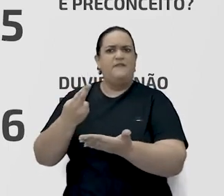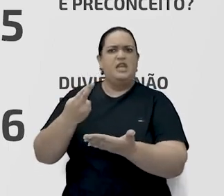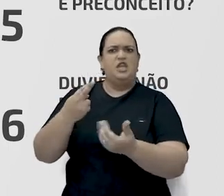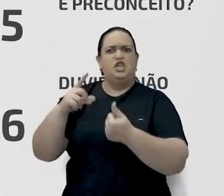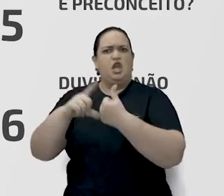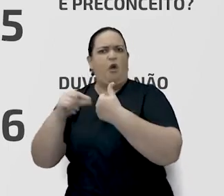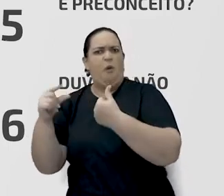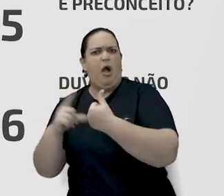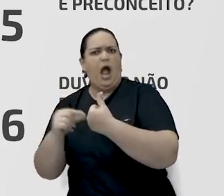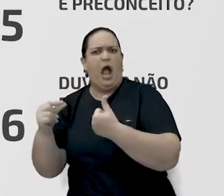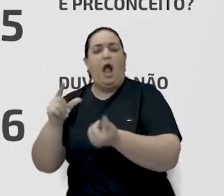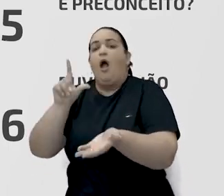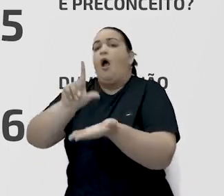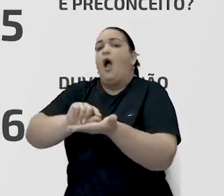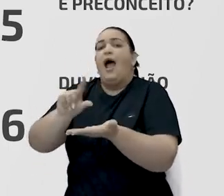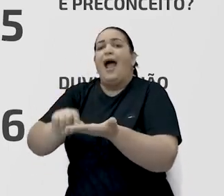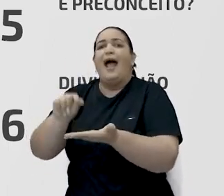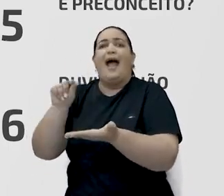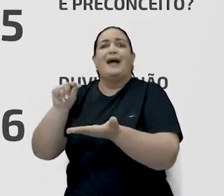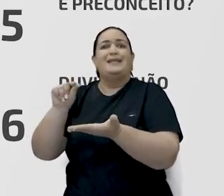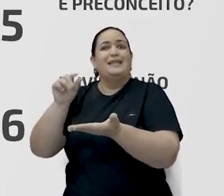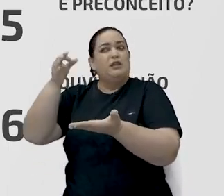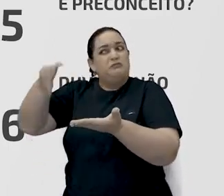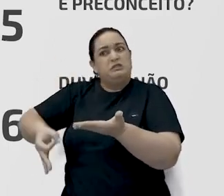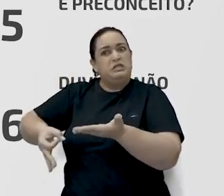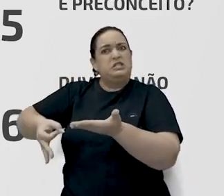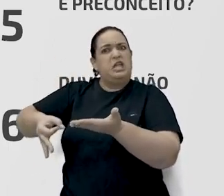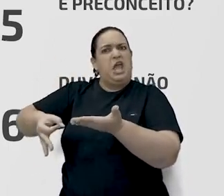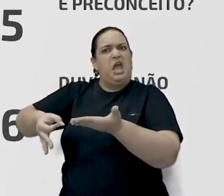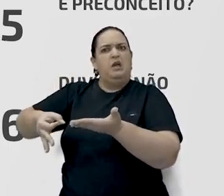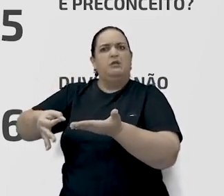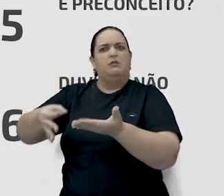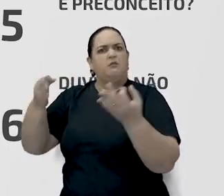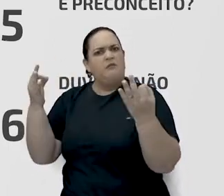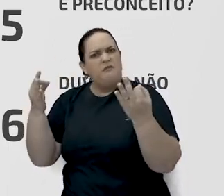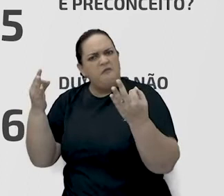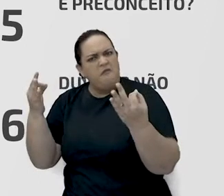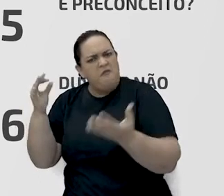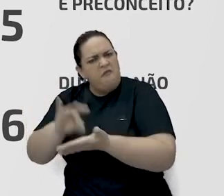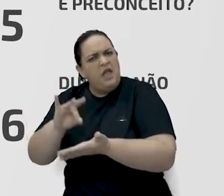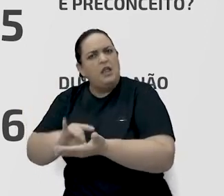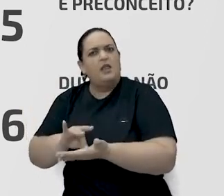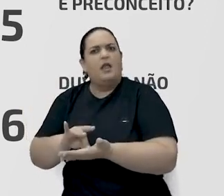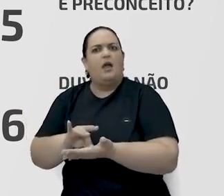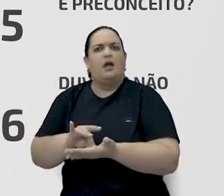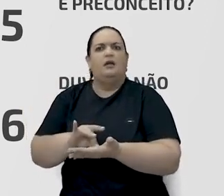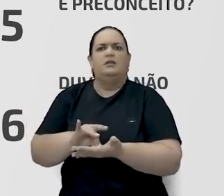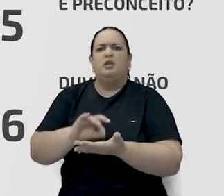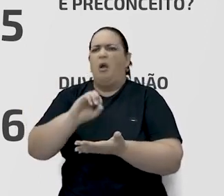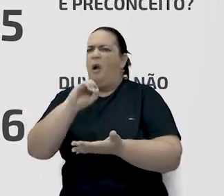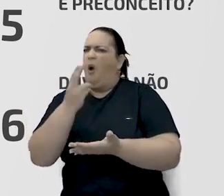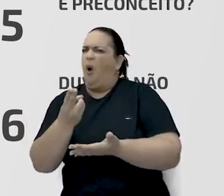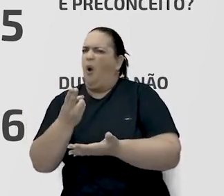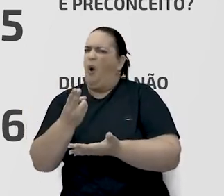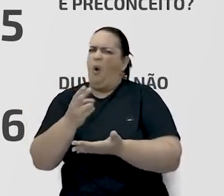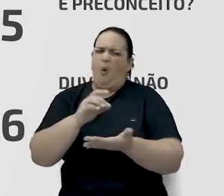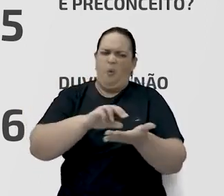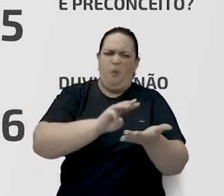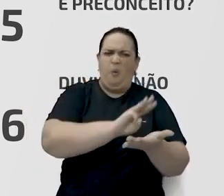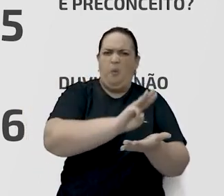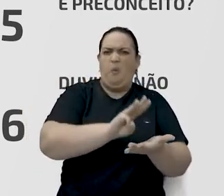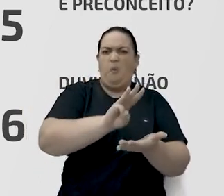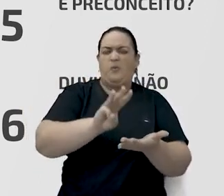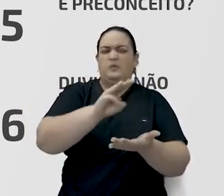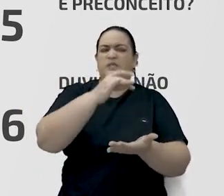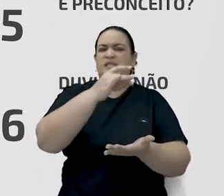segura. E aí um outro ponto que é crucial é checar quem publicou. Se foi um site de fofoca, se foi uma página